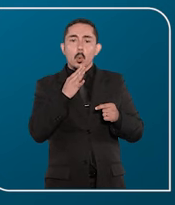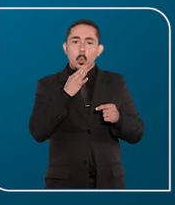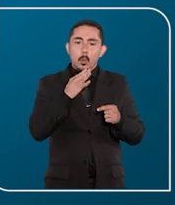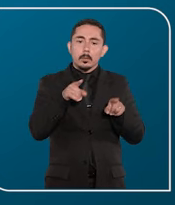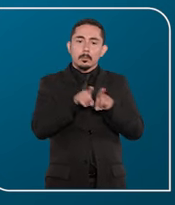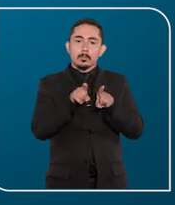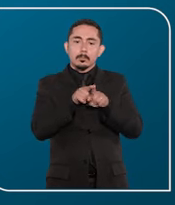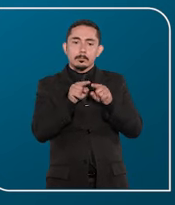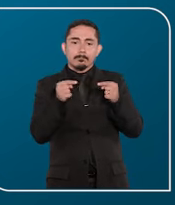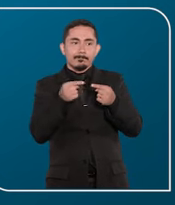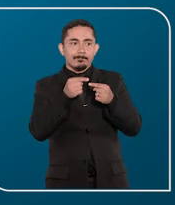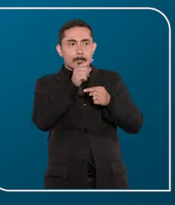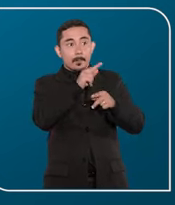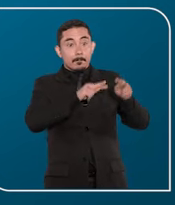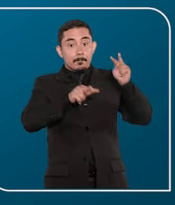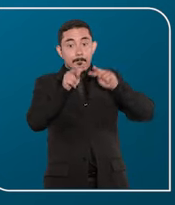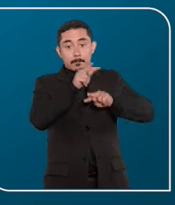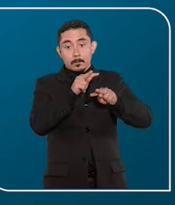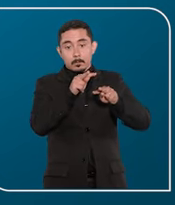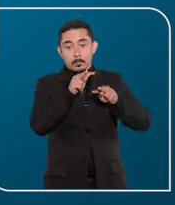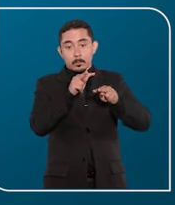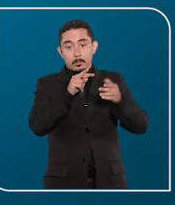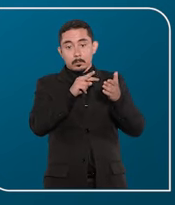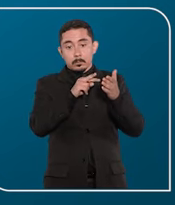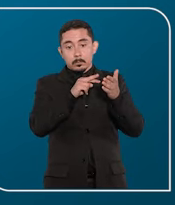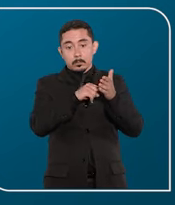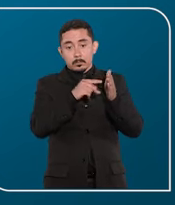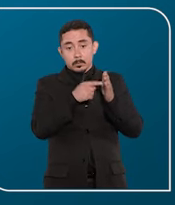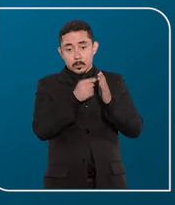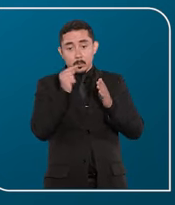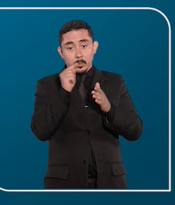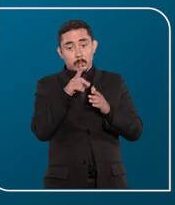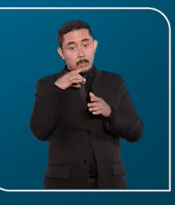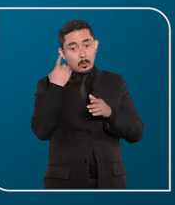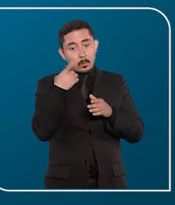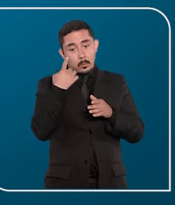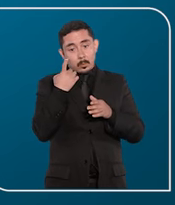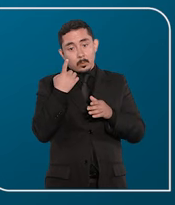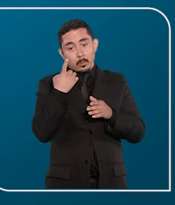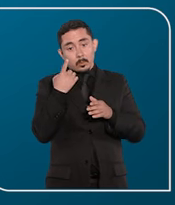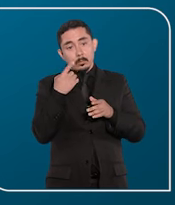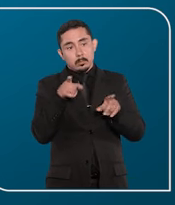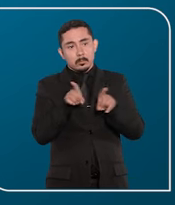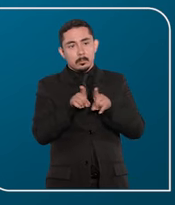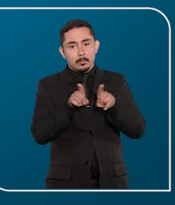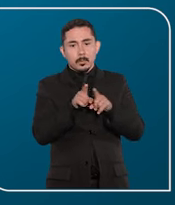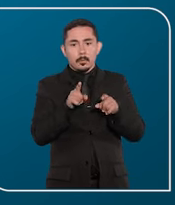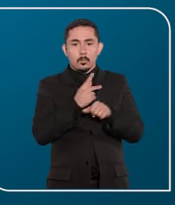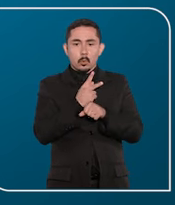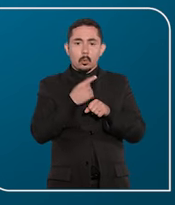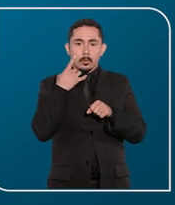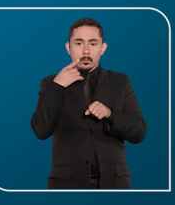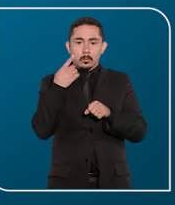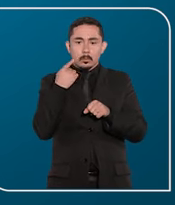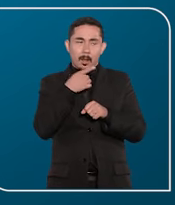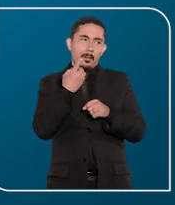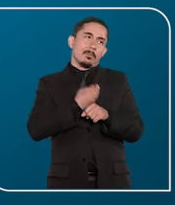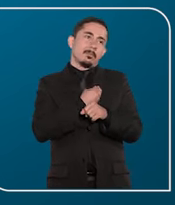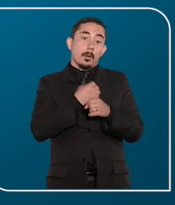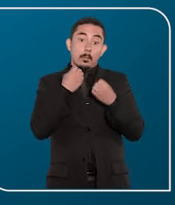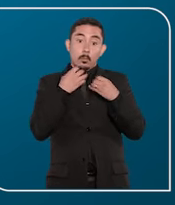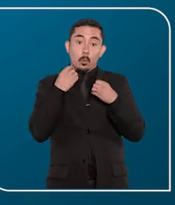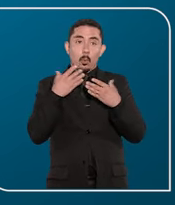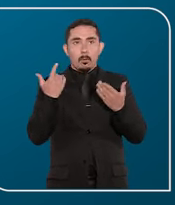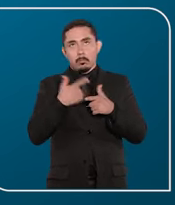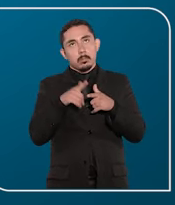e uma visão, no sentido de que o advogado, ninguém procura advogado quando está com a vida boa, quando não tem problema.